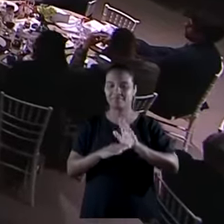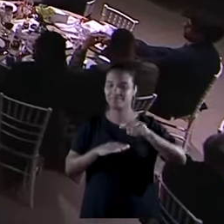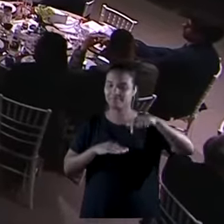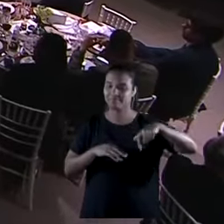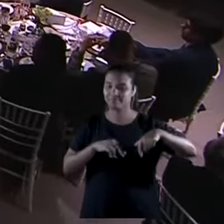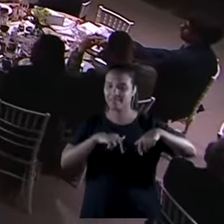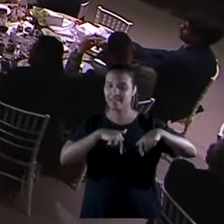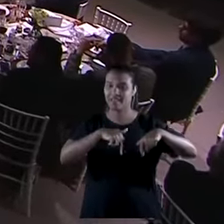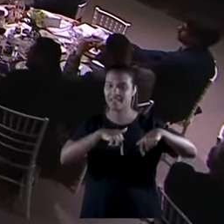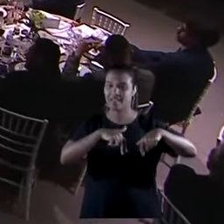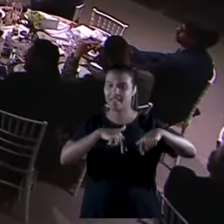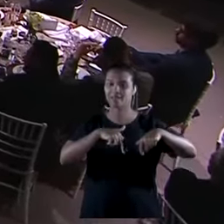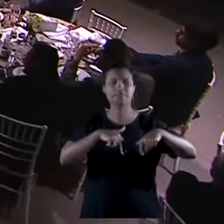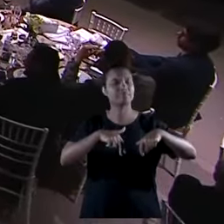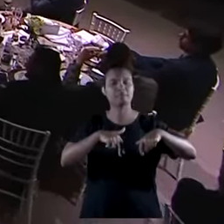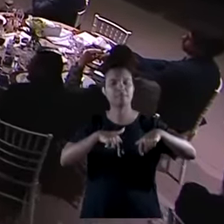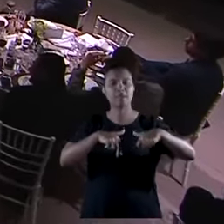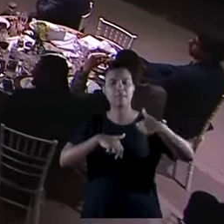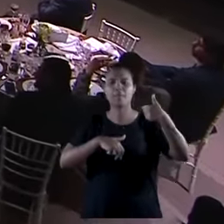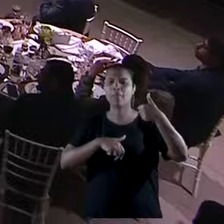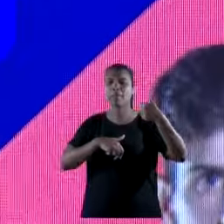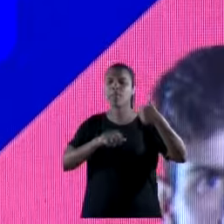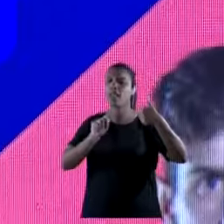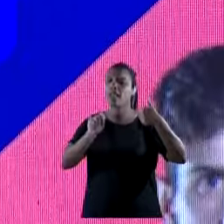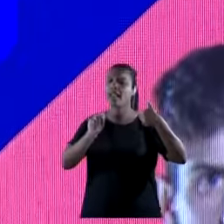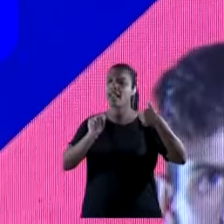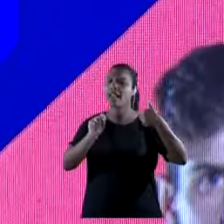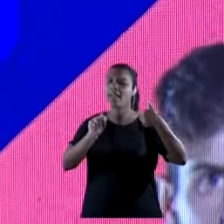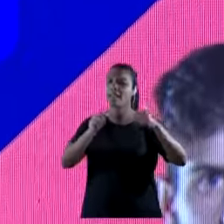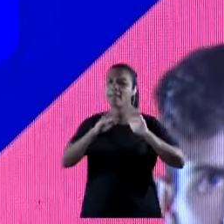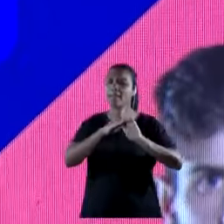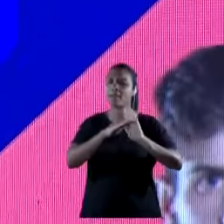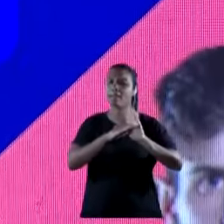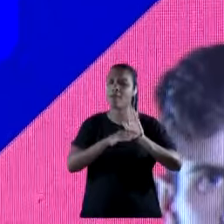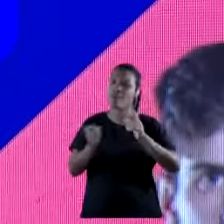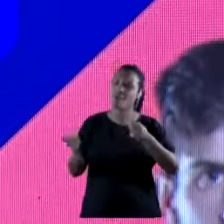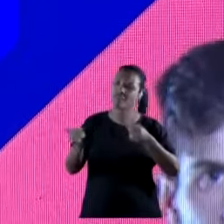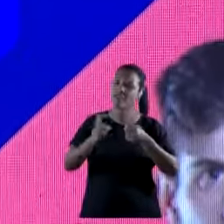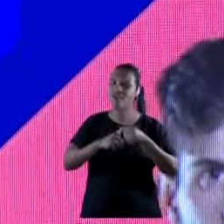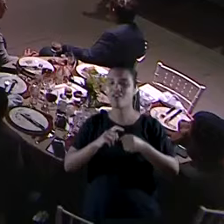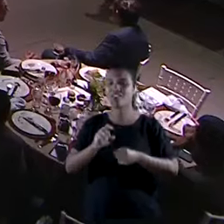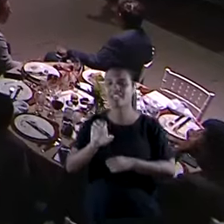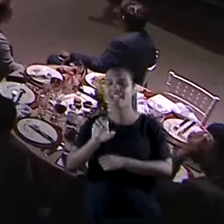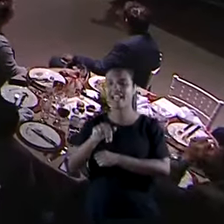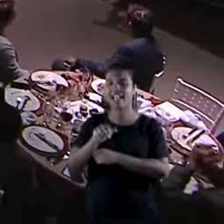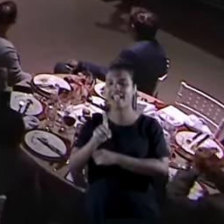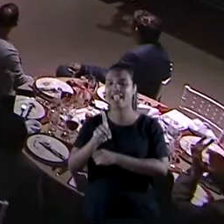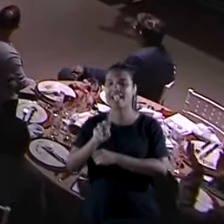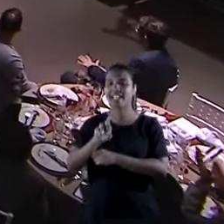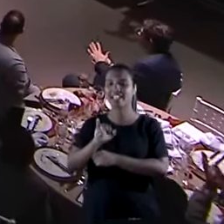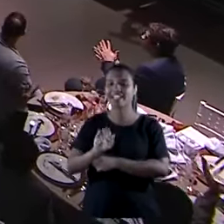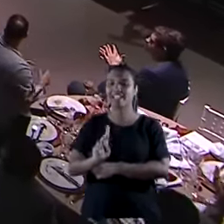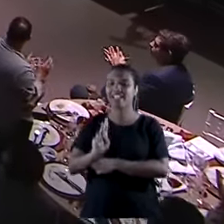primeiro atacante da nossa seleção, volte ao palco, Endrick, agora para receber o seu